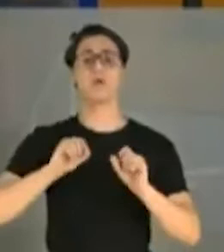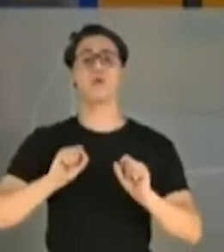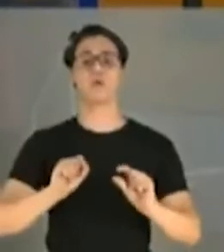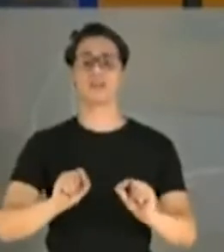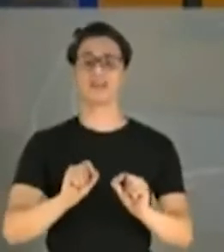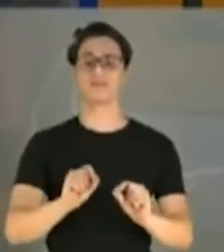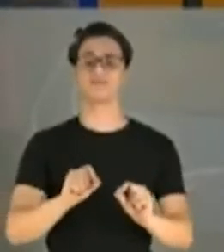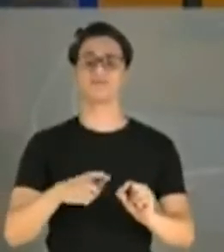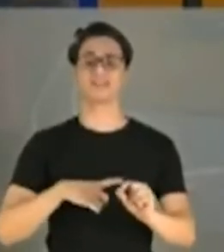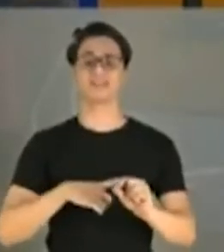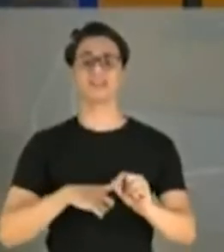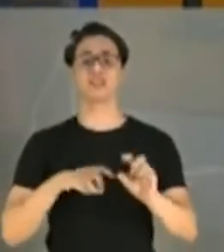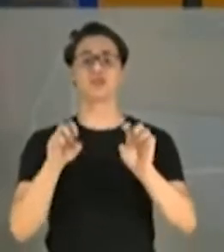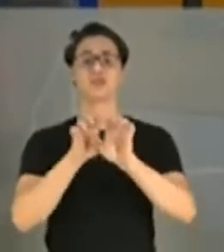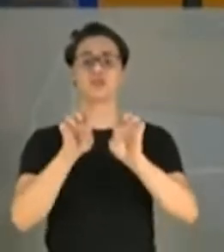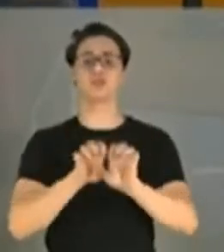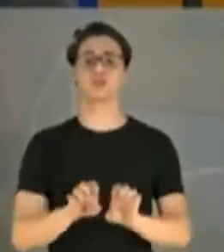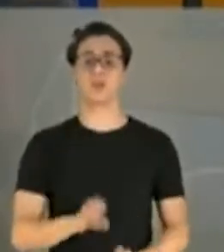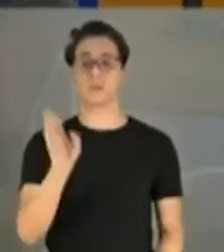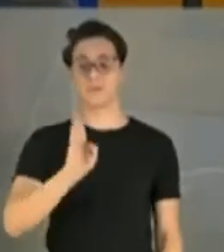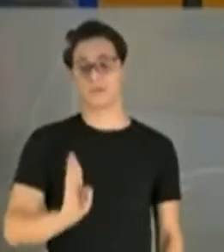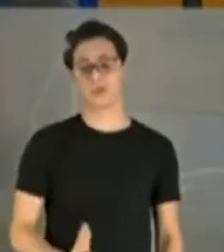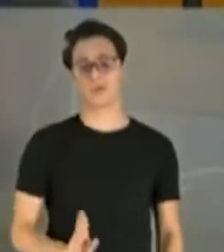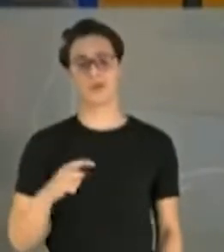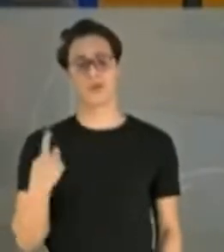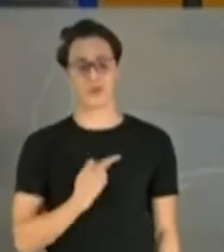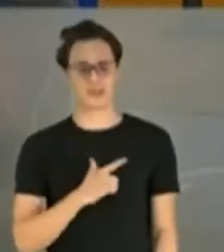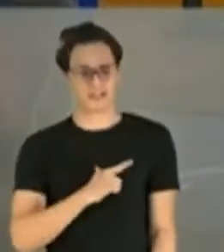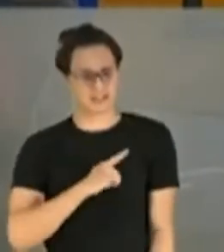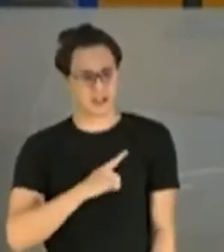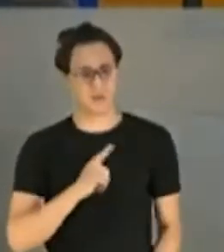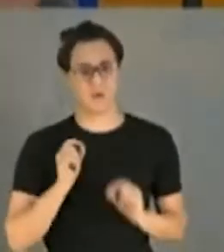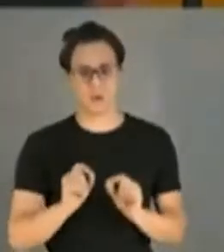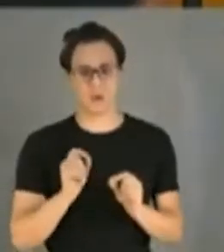Nós temos aí uma perseguição